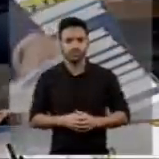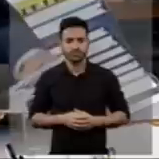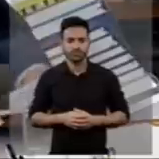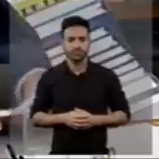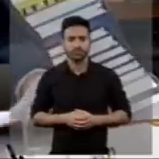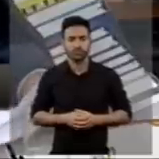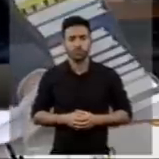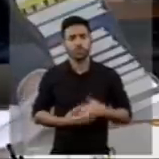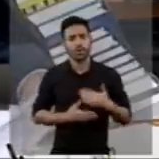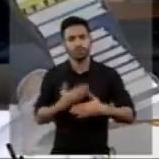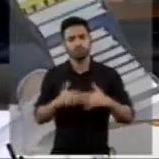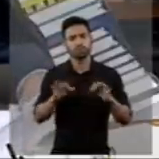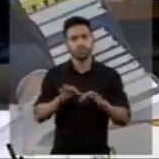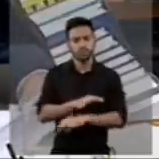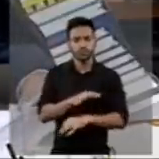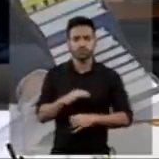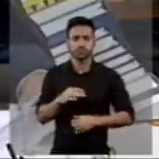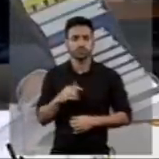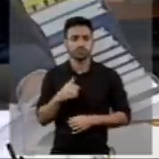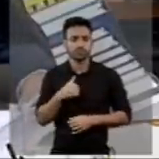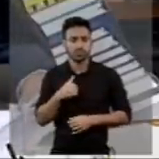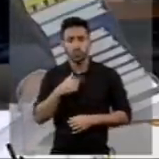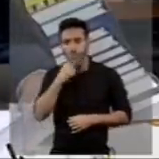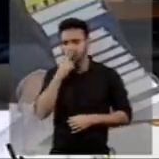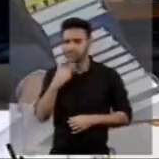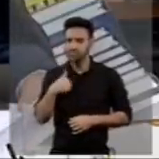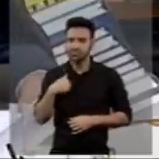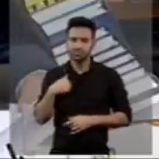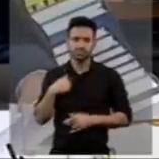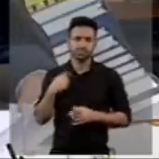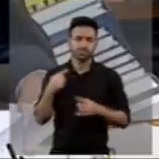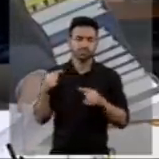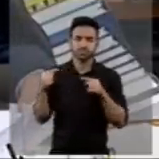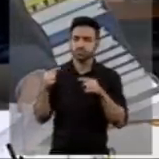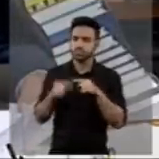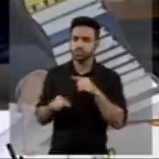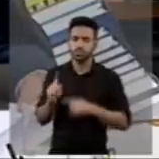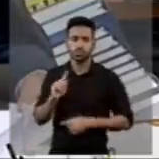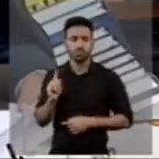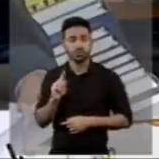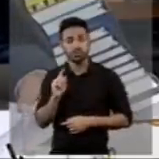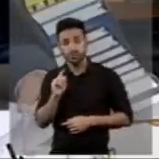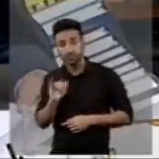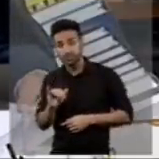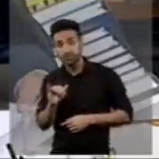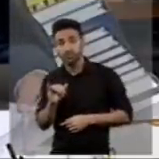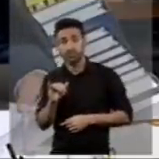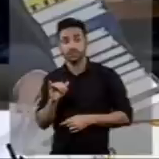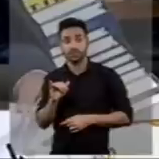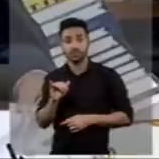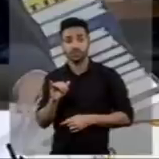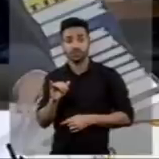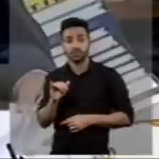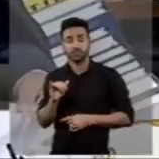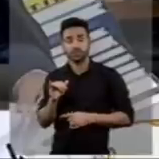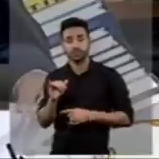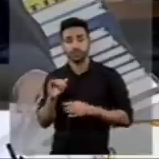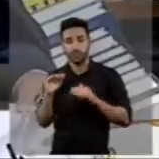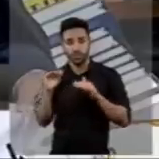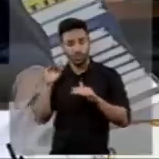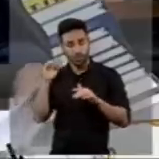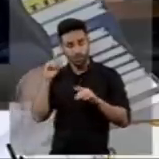fim, consigno não haver espaço para conferir-se interpretação conforme